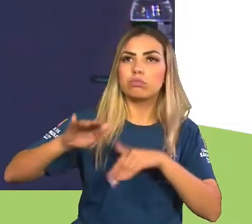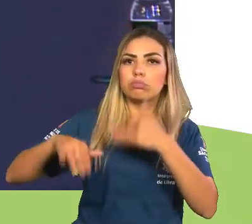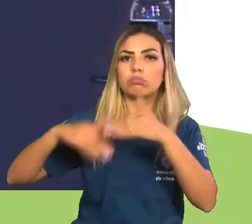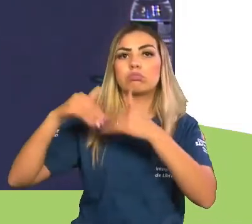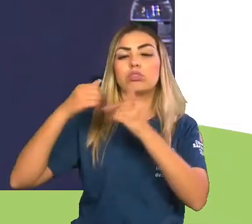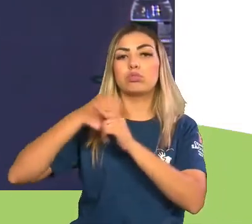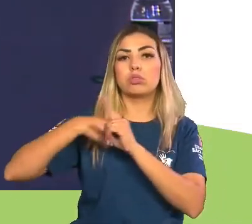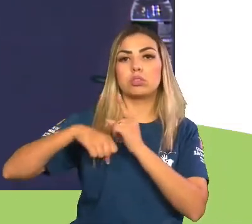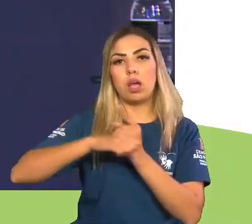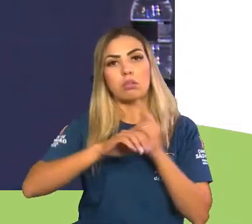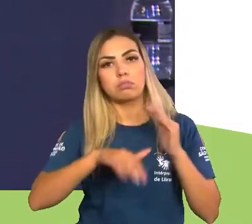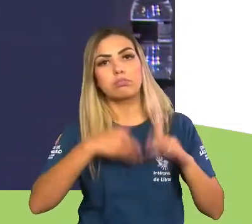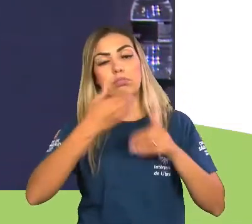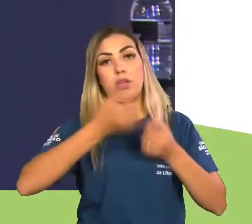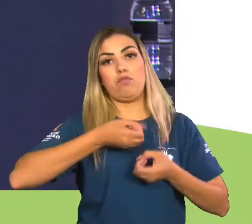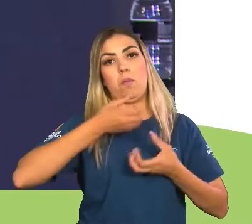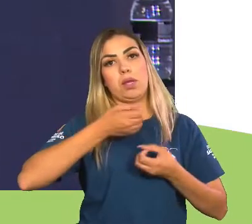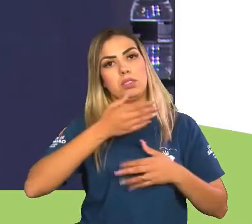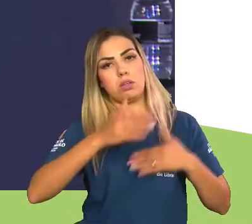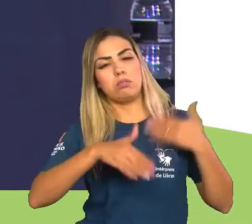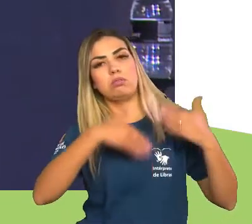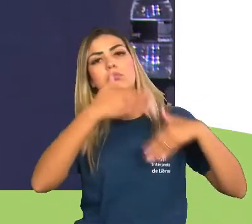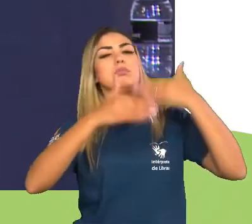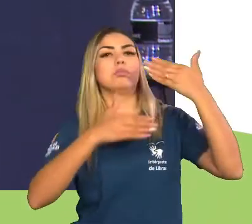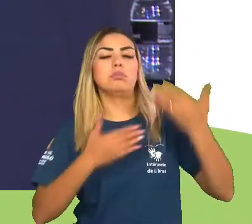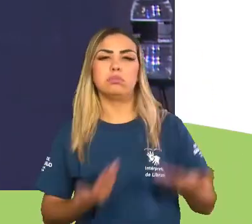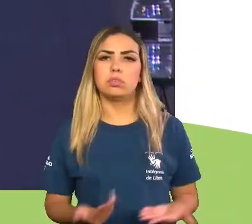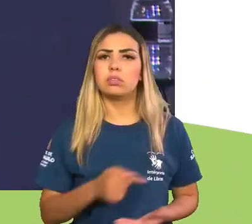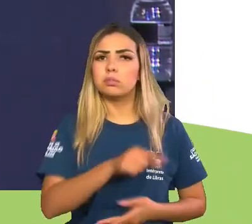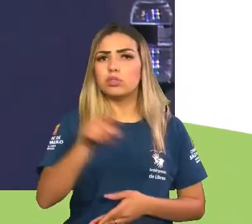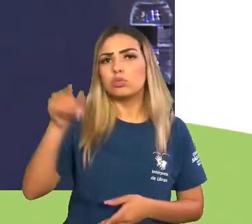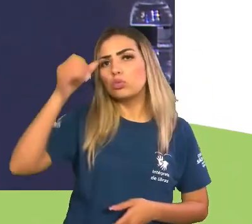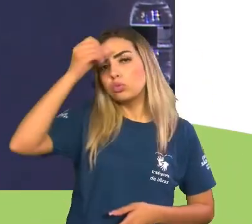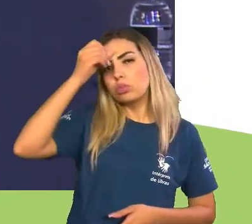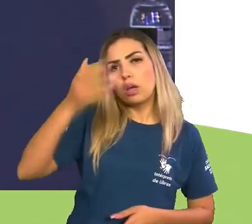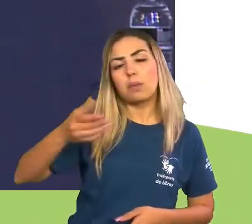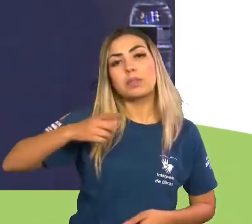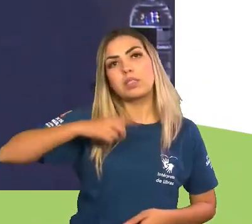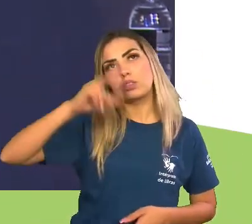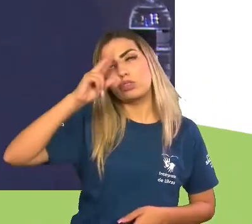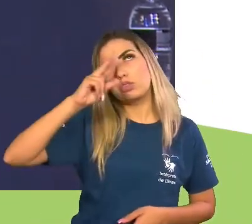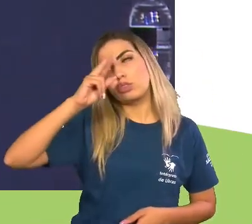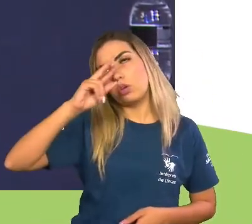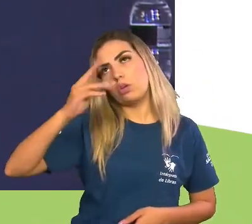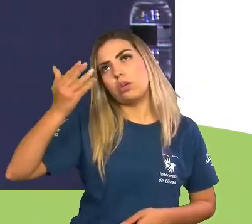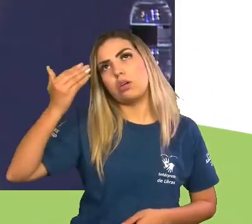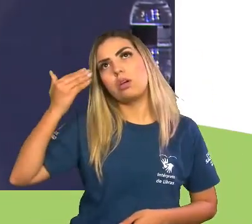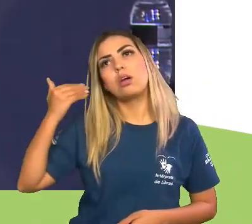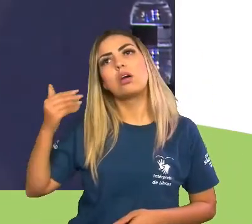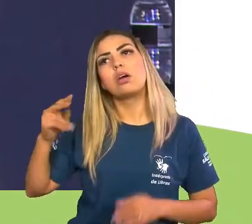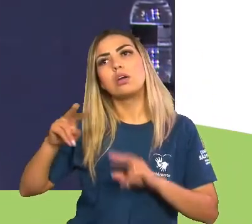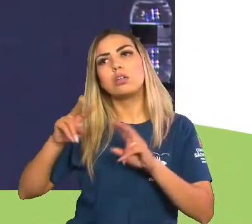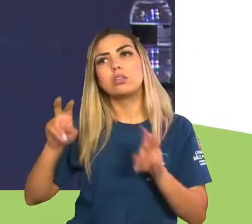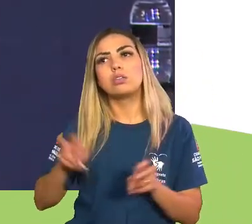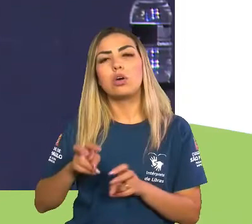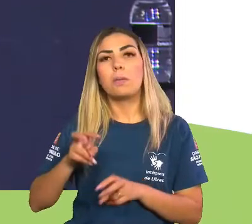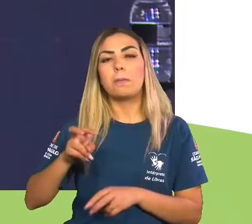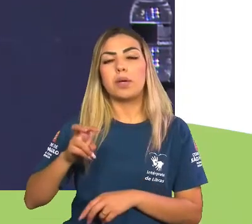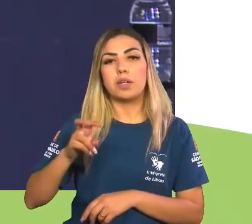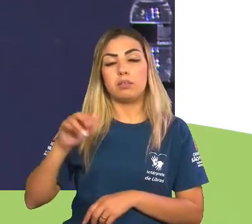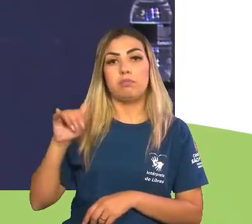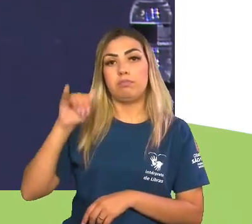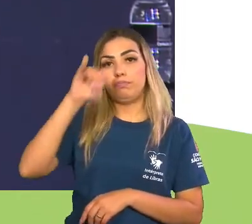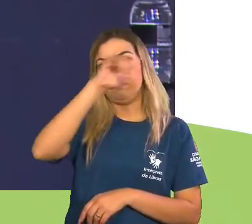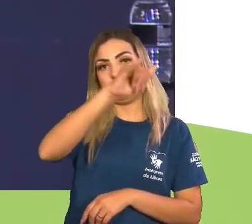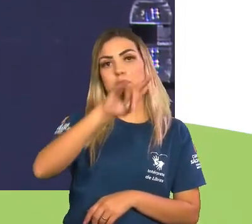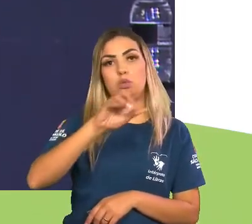da informação. Né? As pessoas não sabem. Teve uma história do caso da Gol, que eu entrei dentro do avião